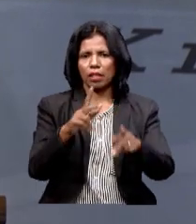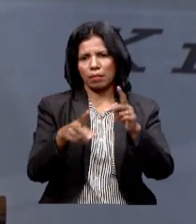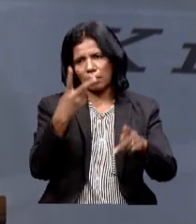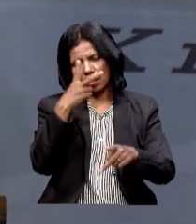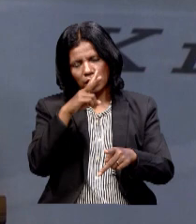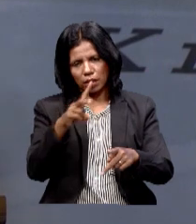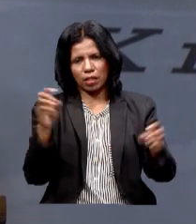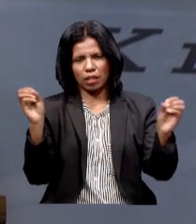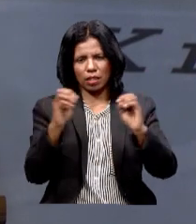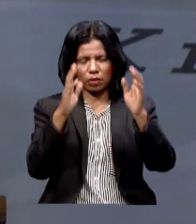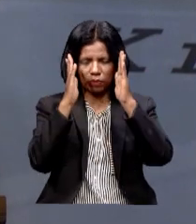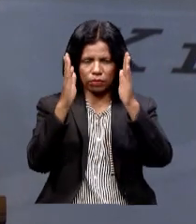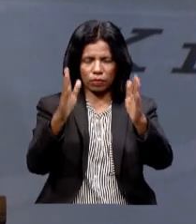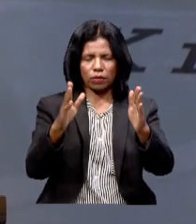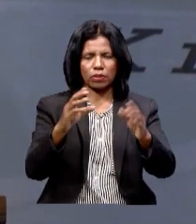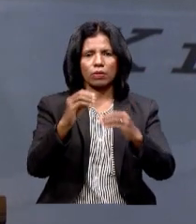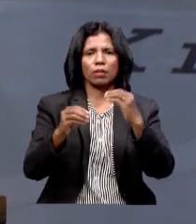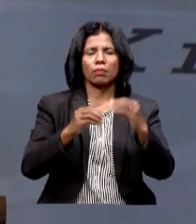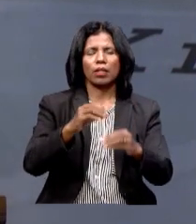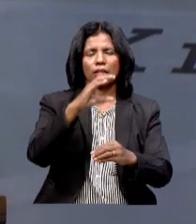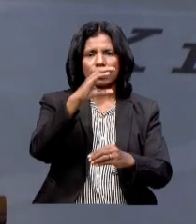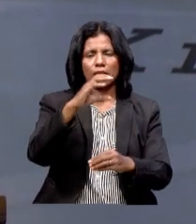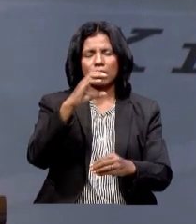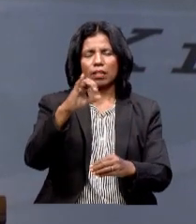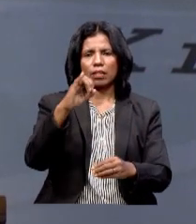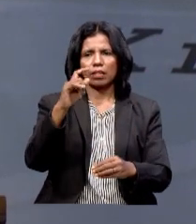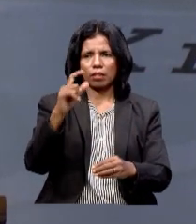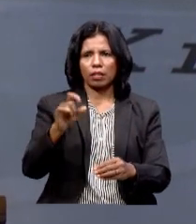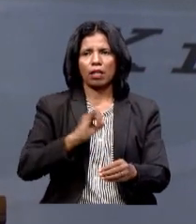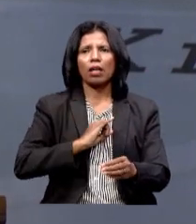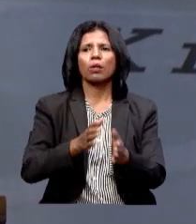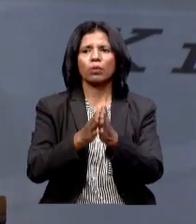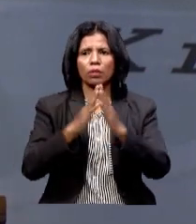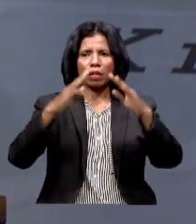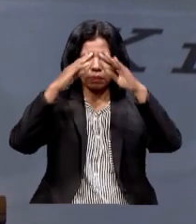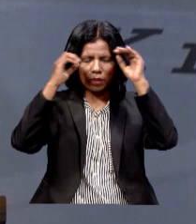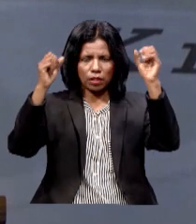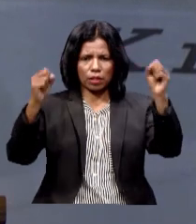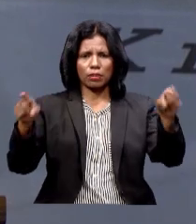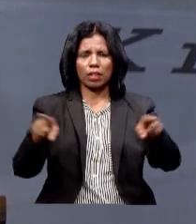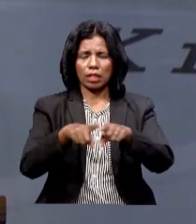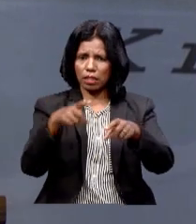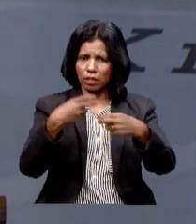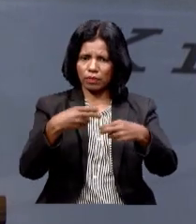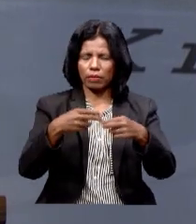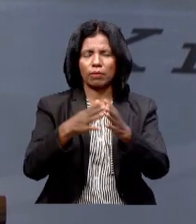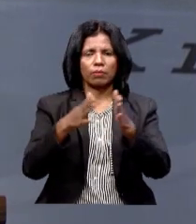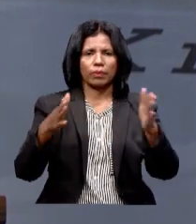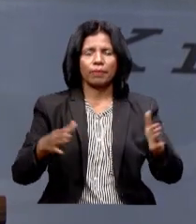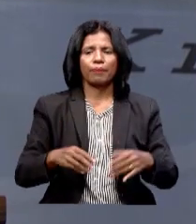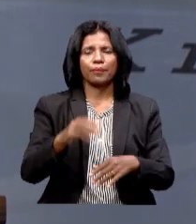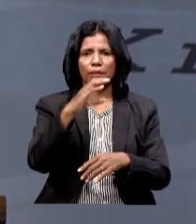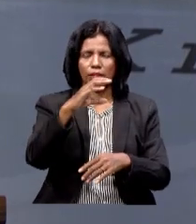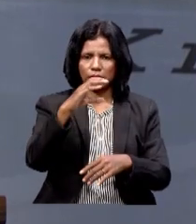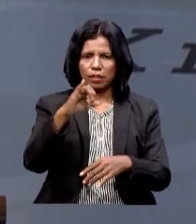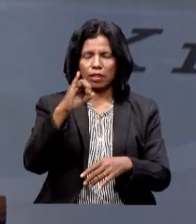está a importância para a Câmara de Comércio e Indústria de Timor-Leste. Também nem a causa do presidente de estrutura, toma que nem desafio foi. Se sim,